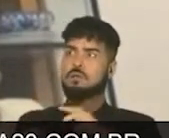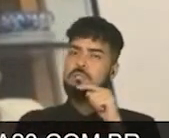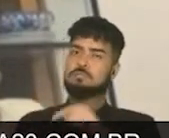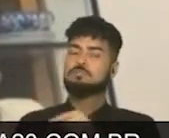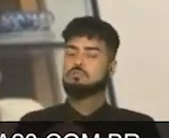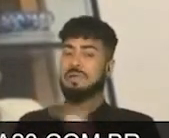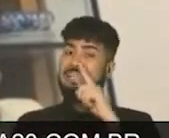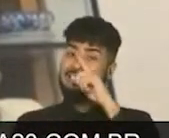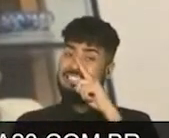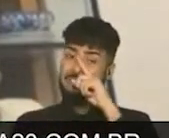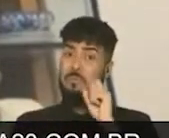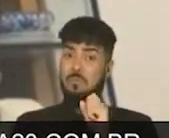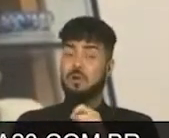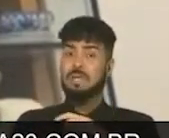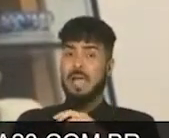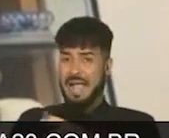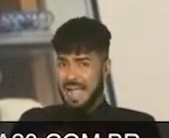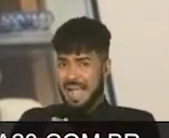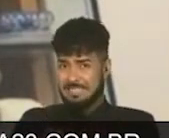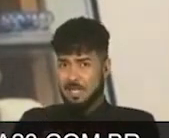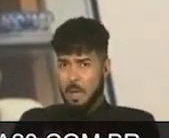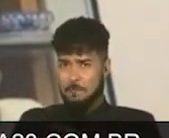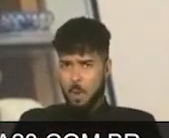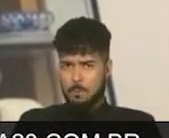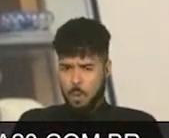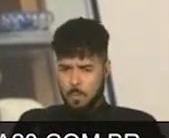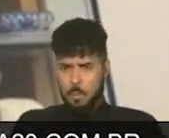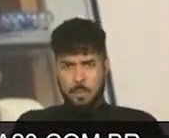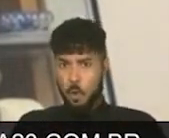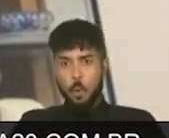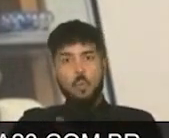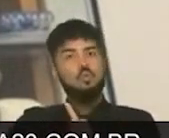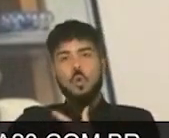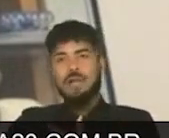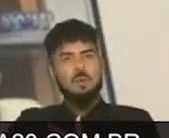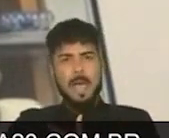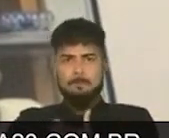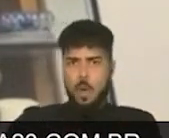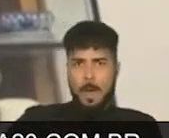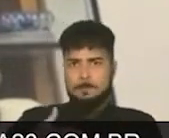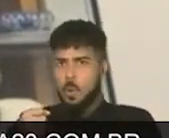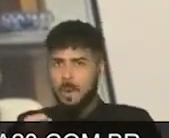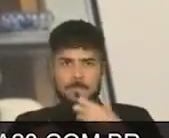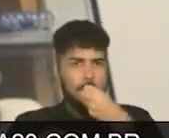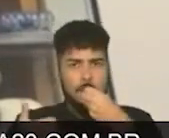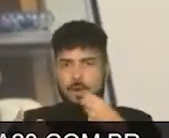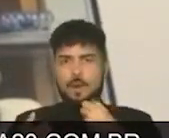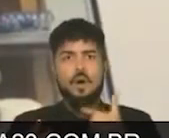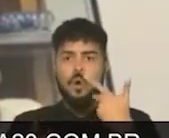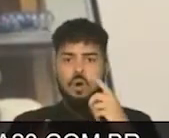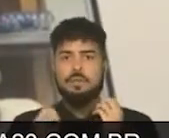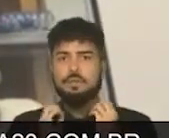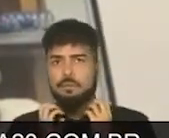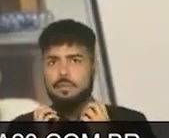mais tem risco de metástase, que é quando o câncer sai do seu local original e invade as ínguas